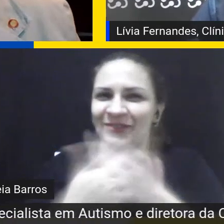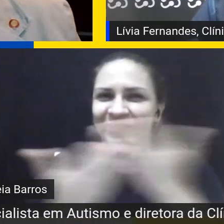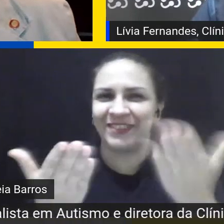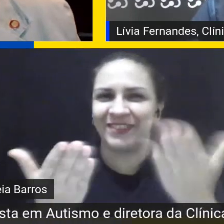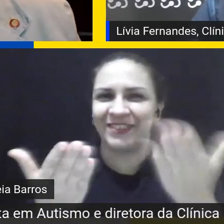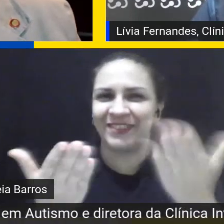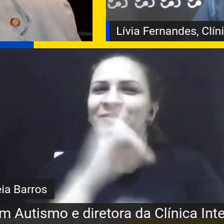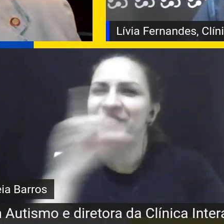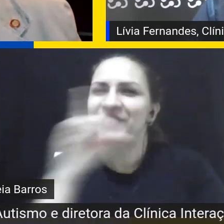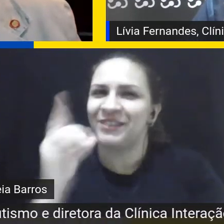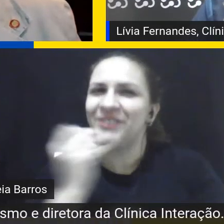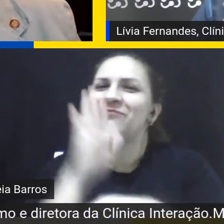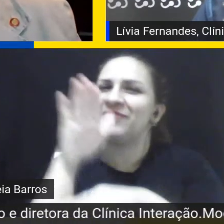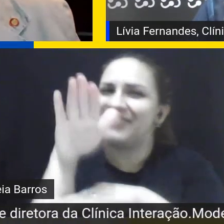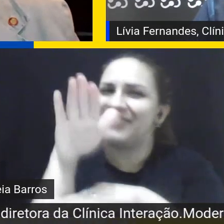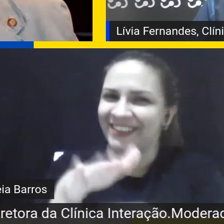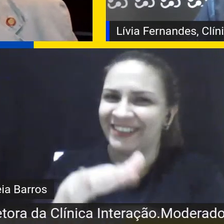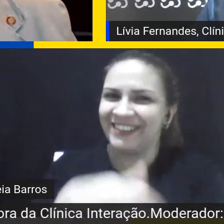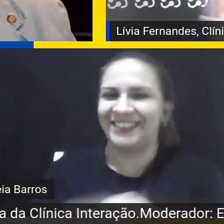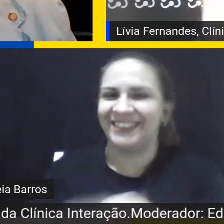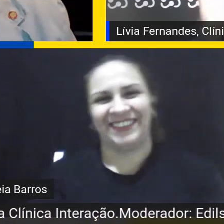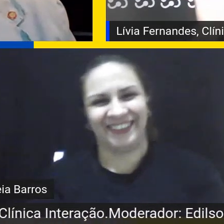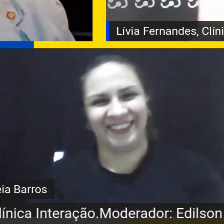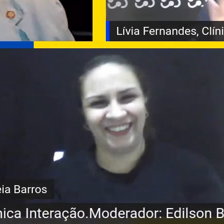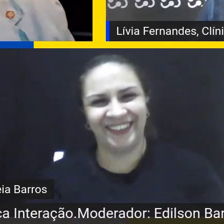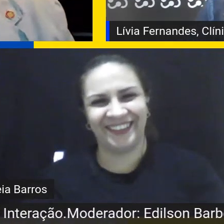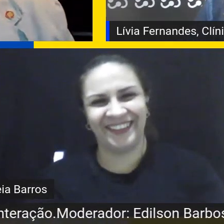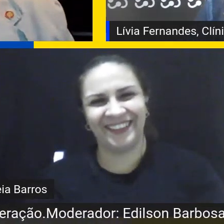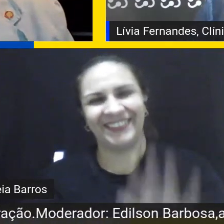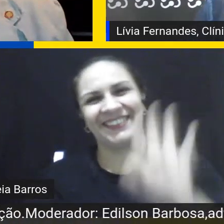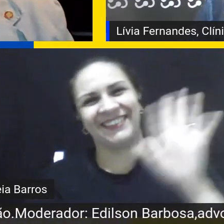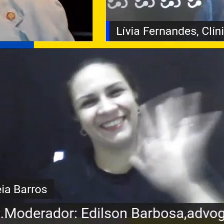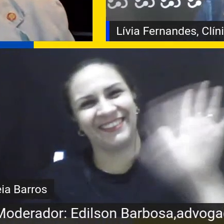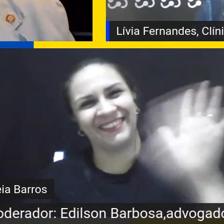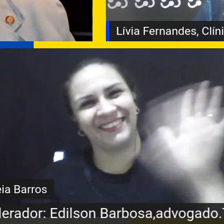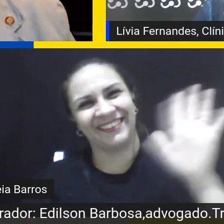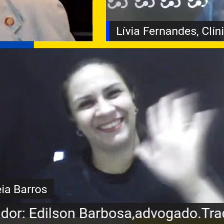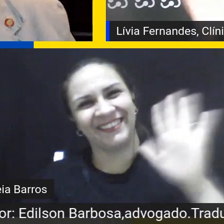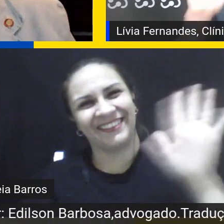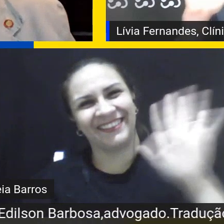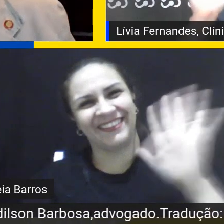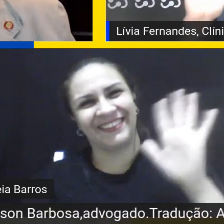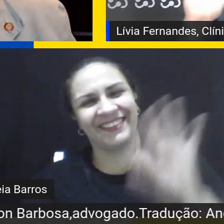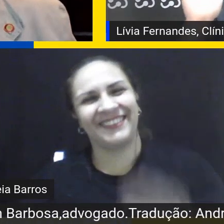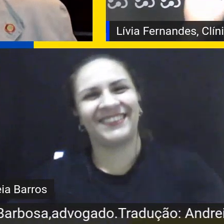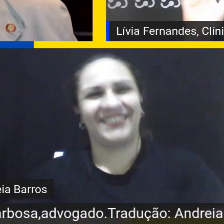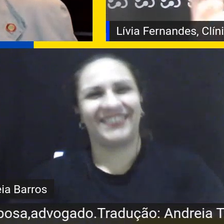bom dia e boa tarde. Um abraço. Tchau, tchau. Tchau.